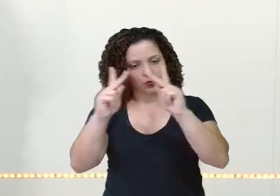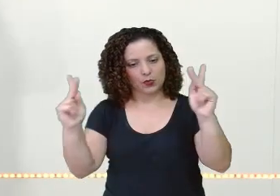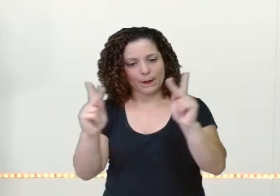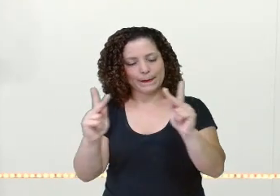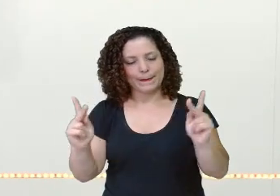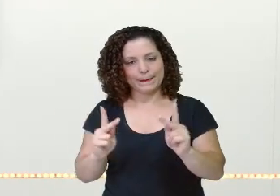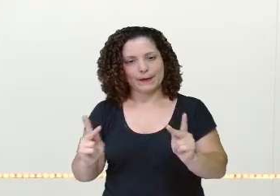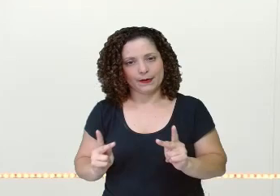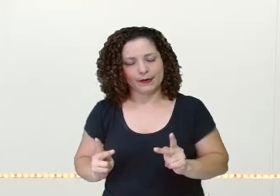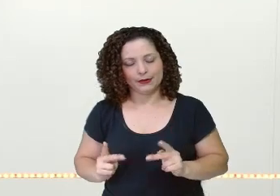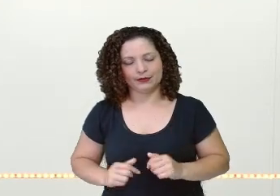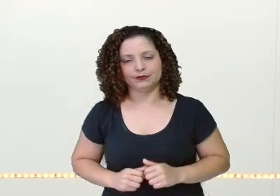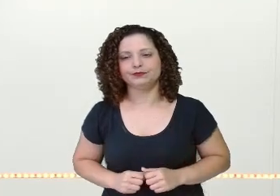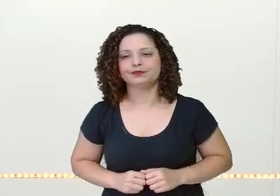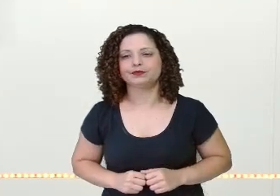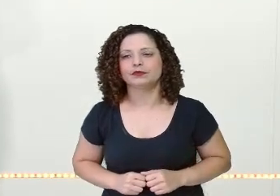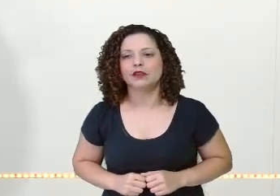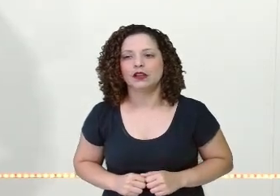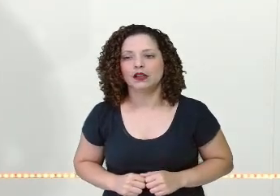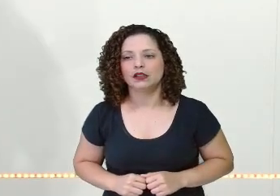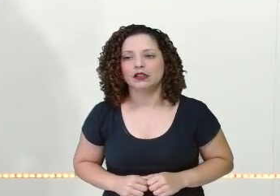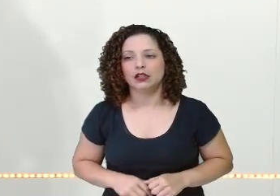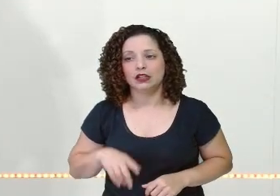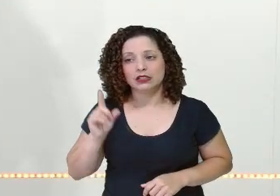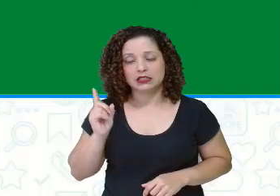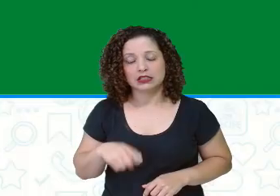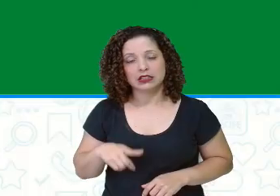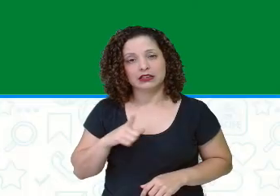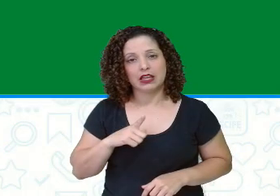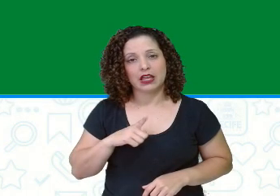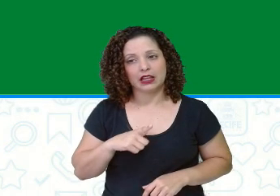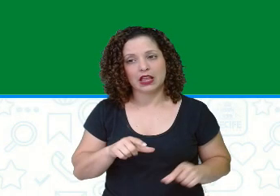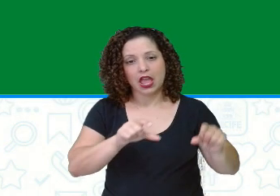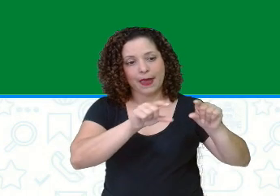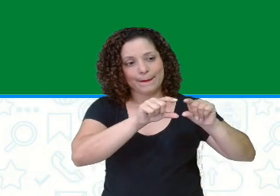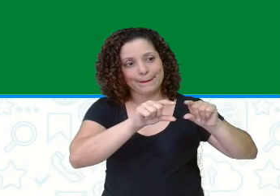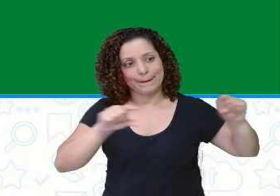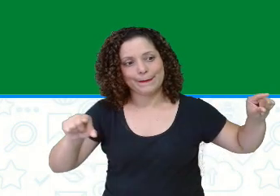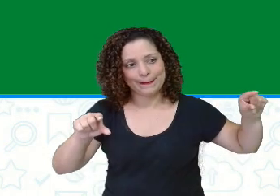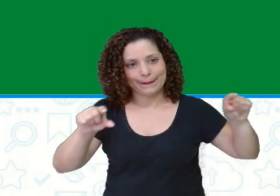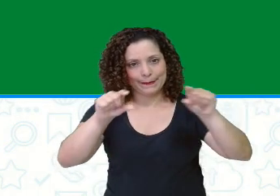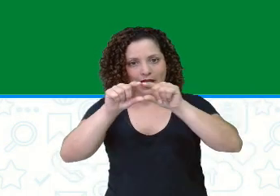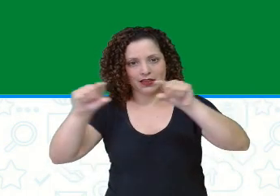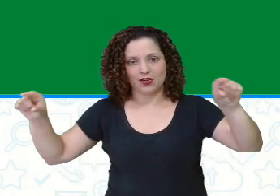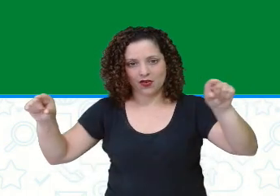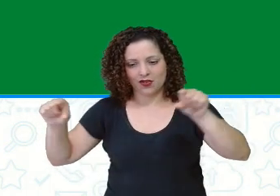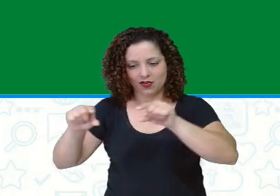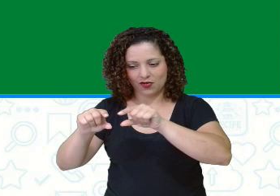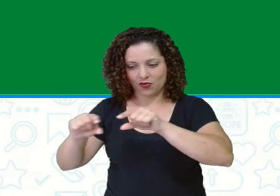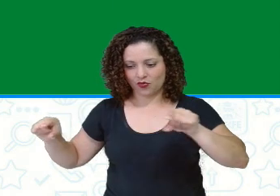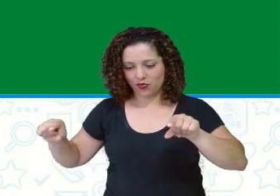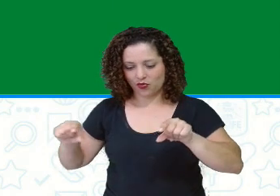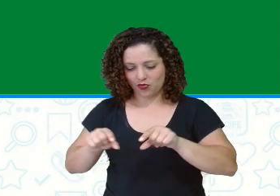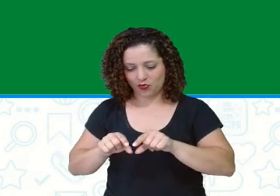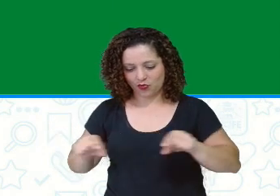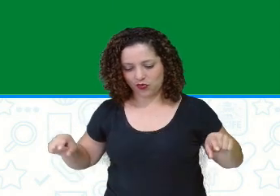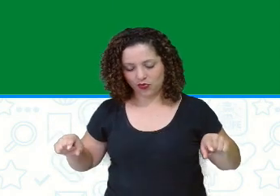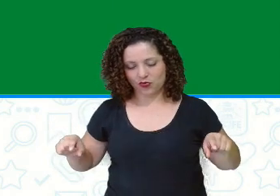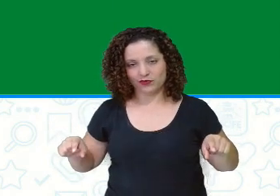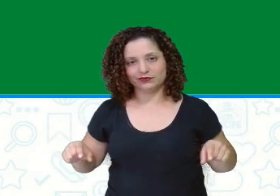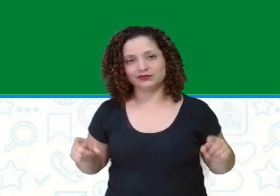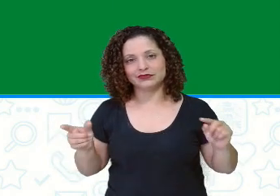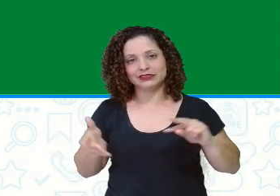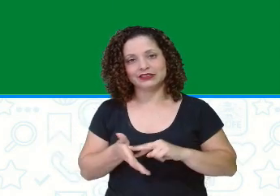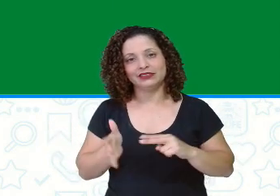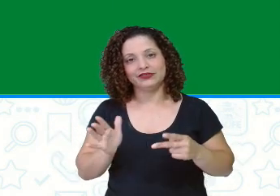Olha o detalhe aqui. Quanto maior a escala, menor a área representada e maior o nível